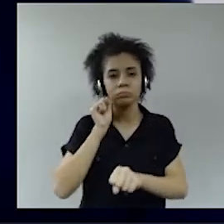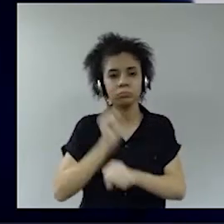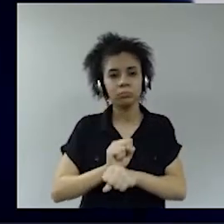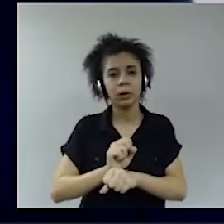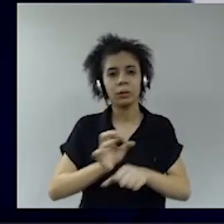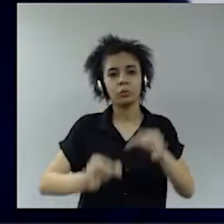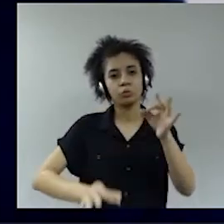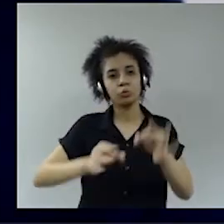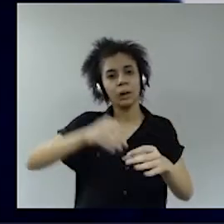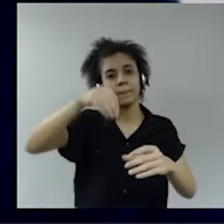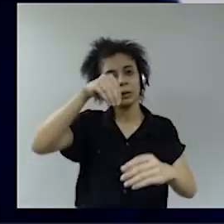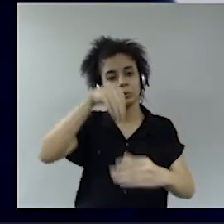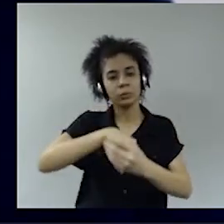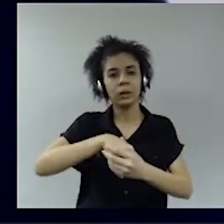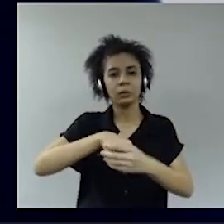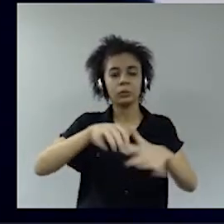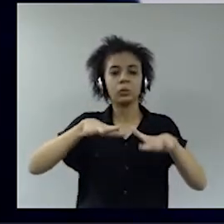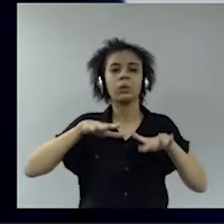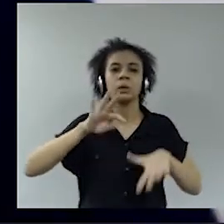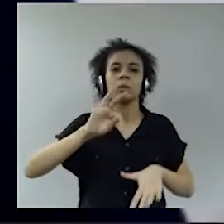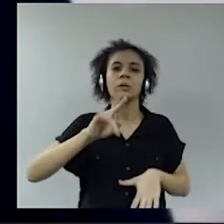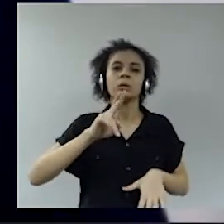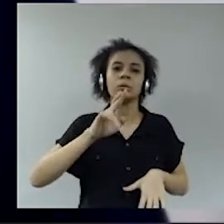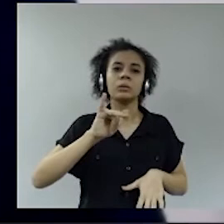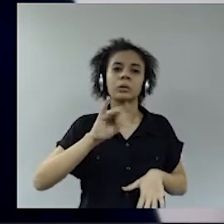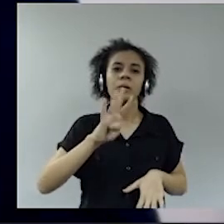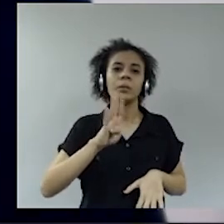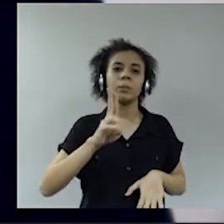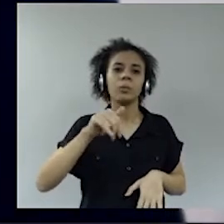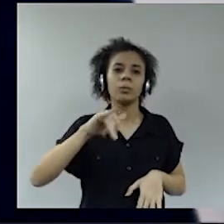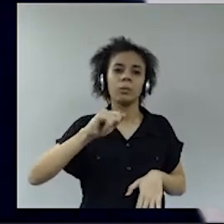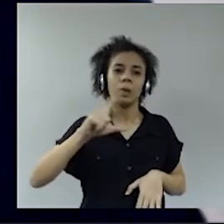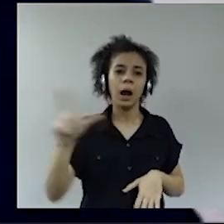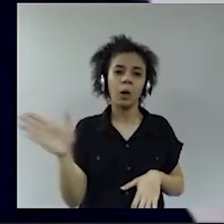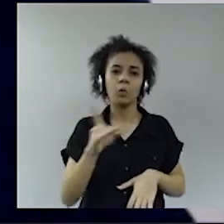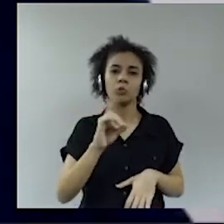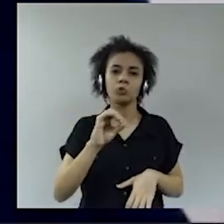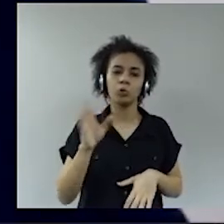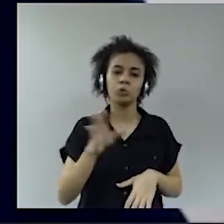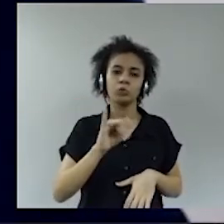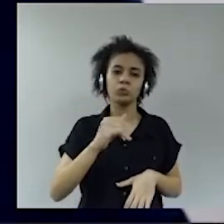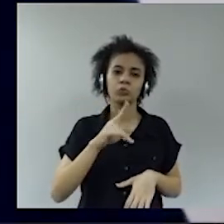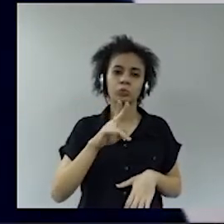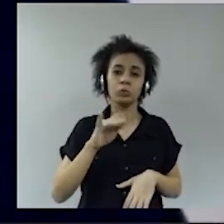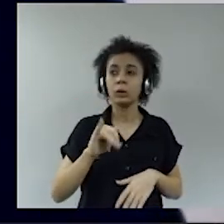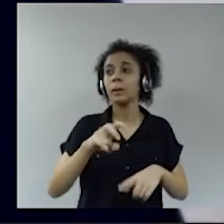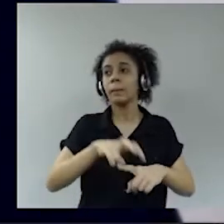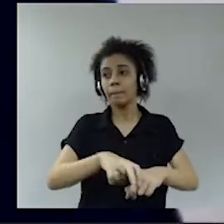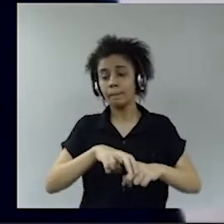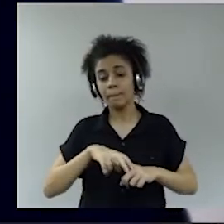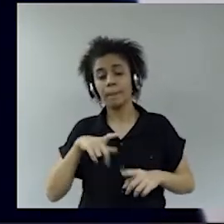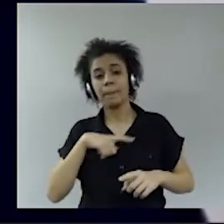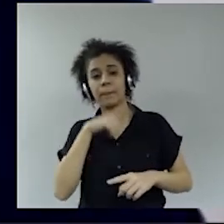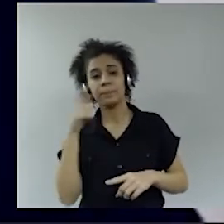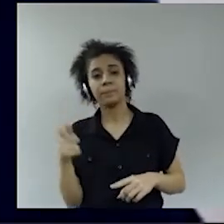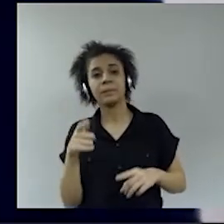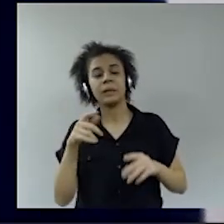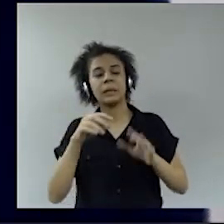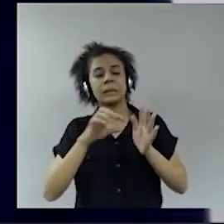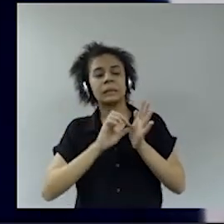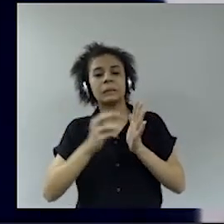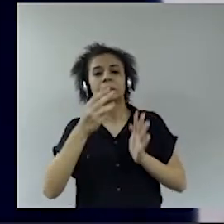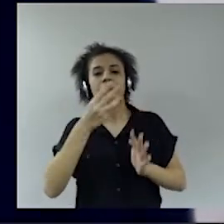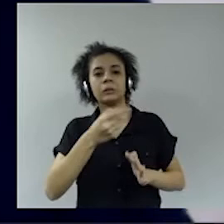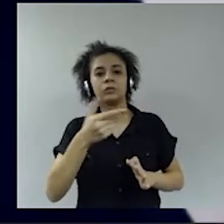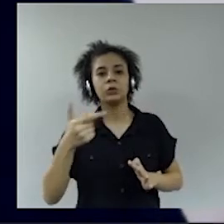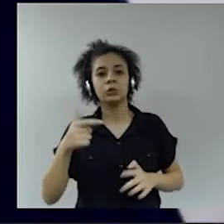julgamentos pelo Tribunal do Júri. Posteriormente, a Resolução 322, de 1º de junho